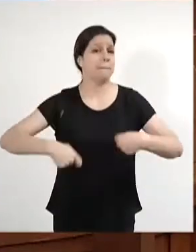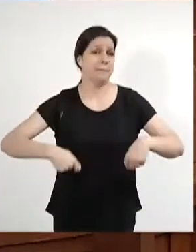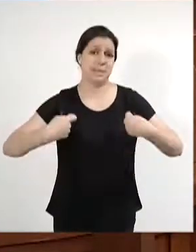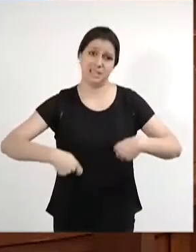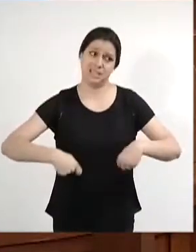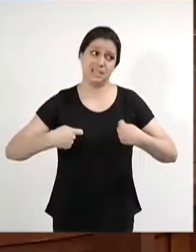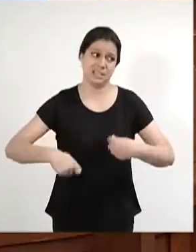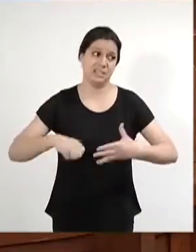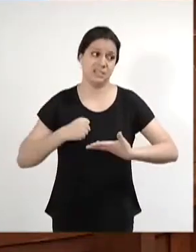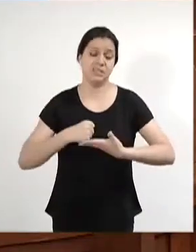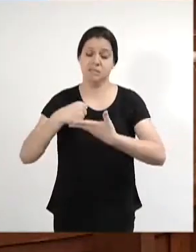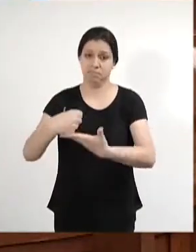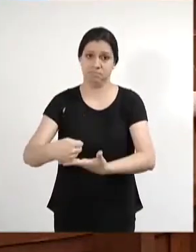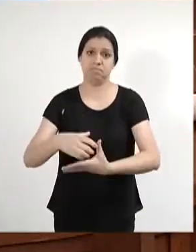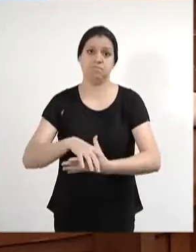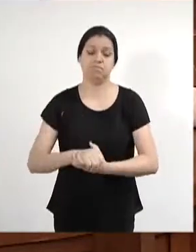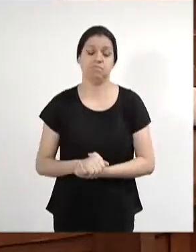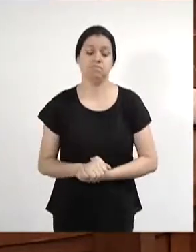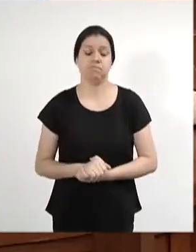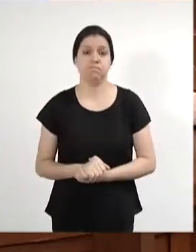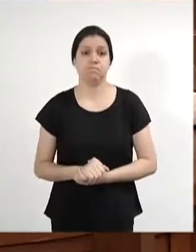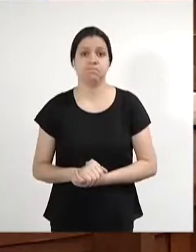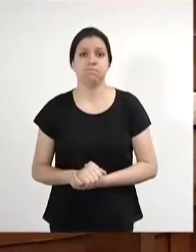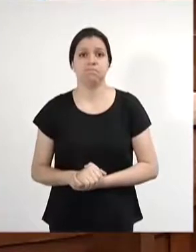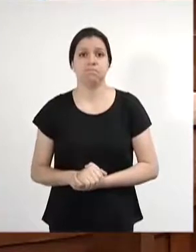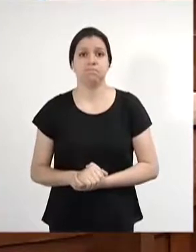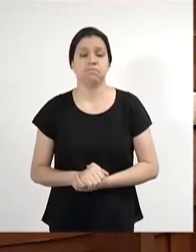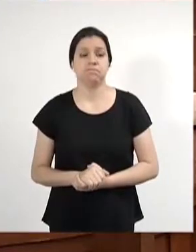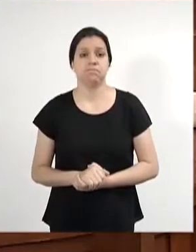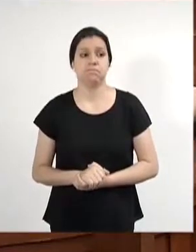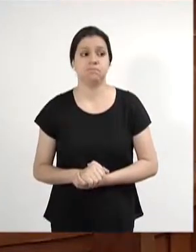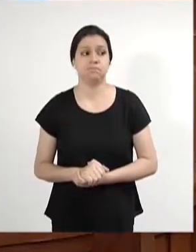da curadoria judicial.